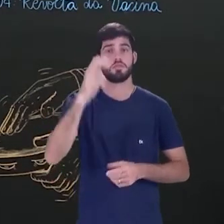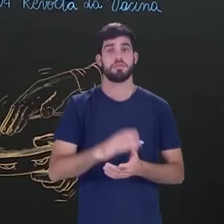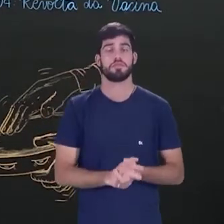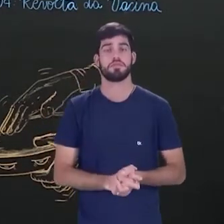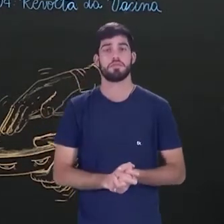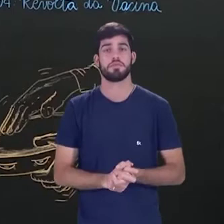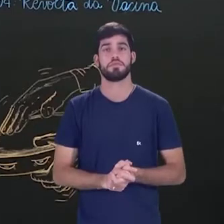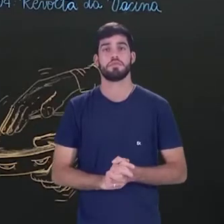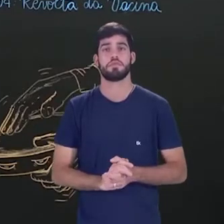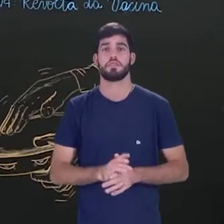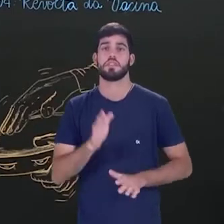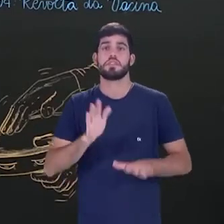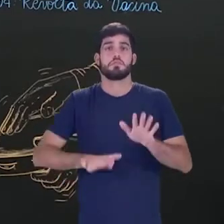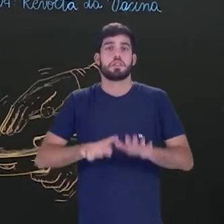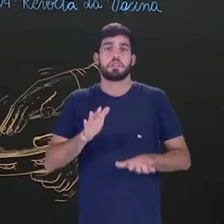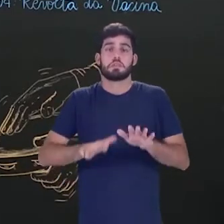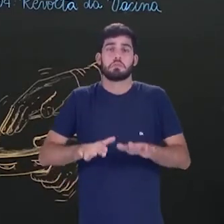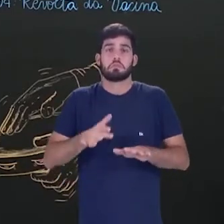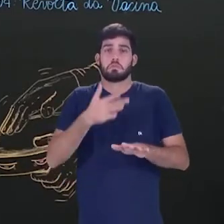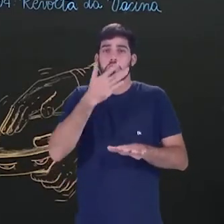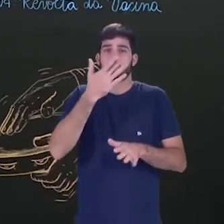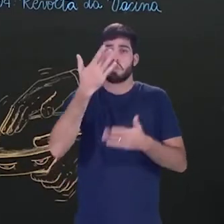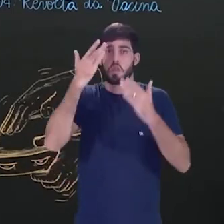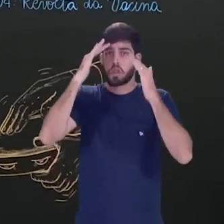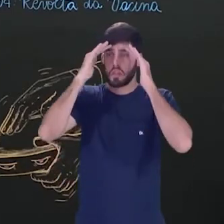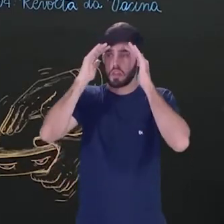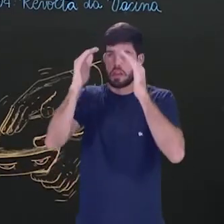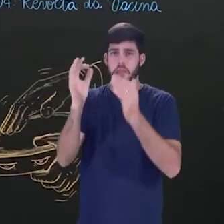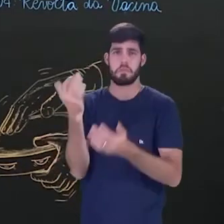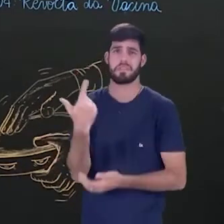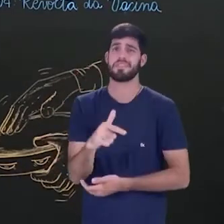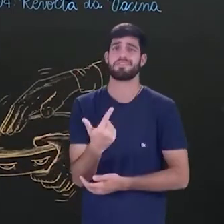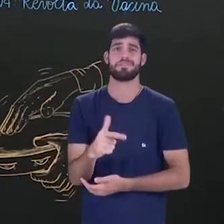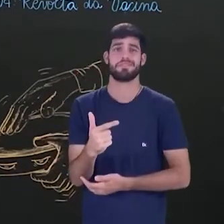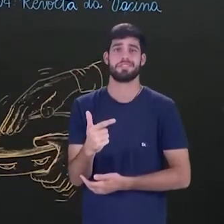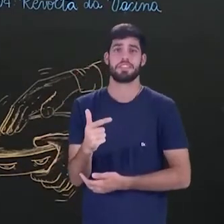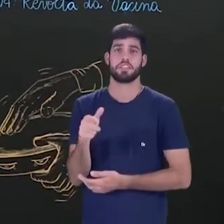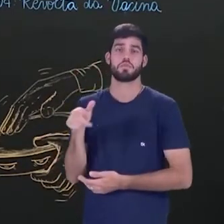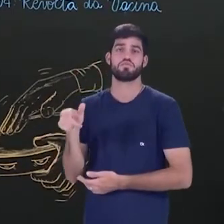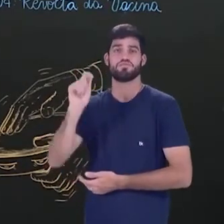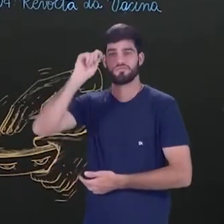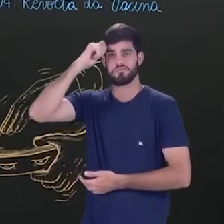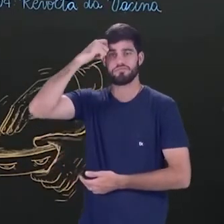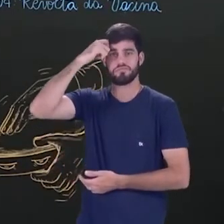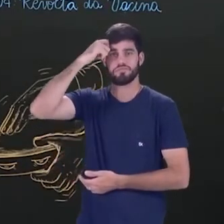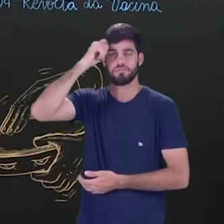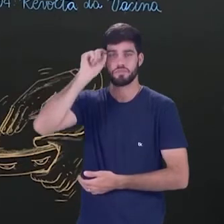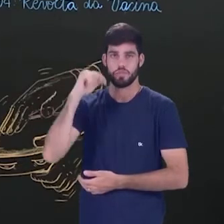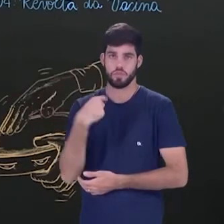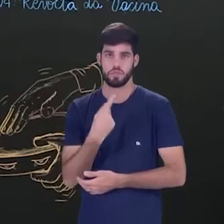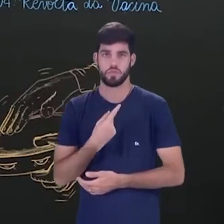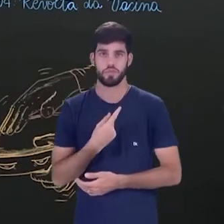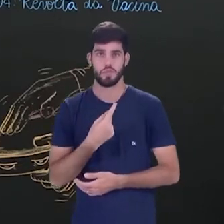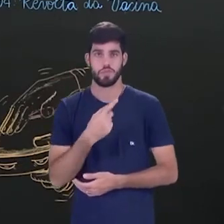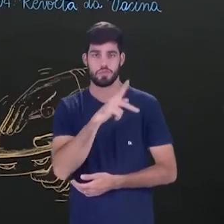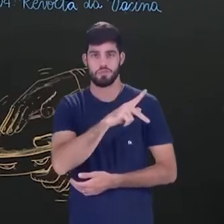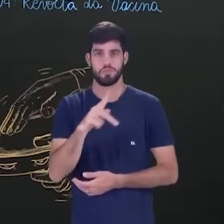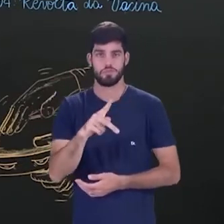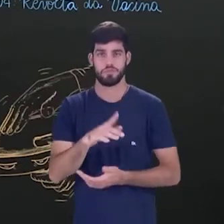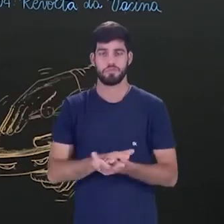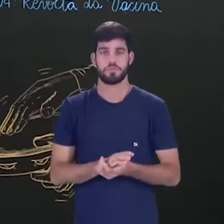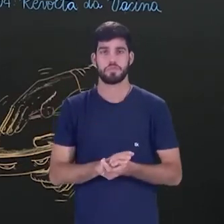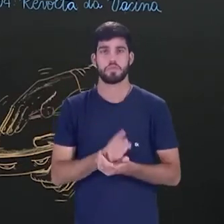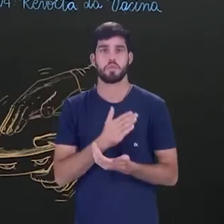conta outras tradições religiosas. Realmente, né? A nossa república, ela começou de uma forma